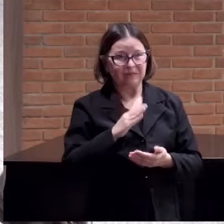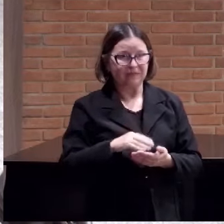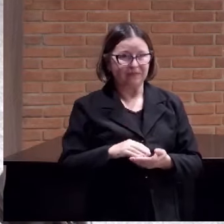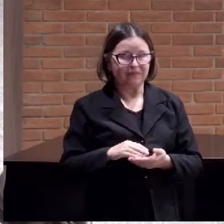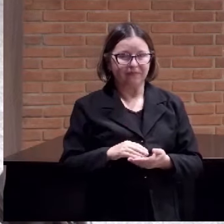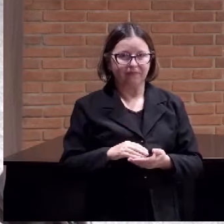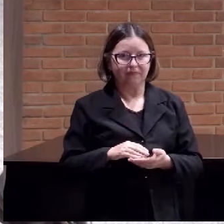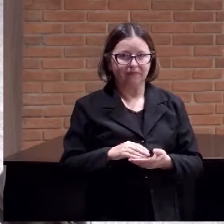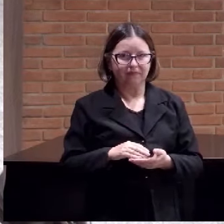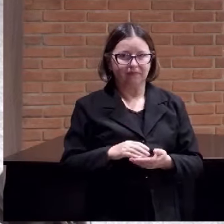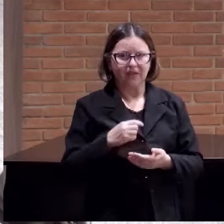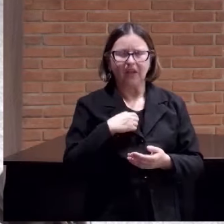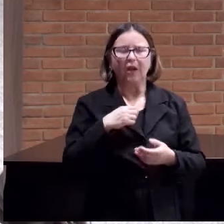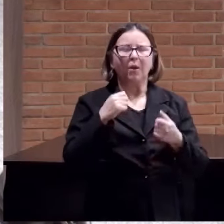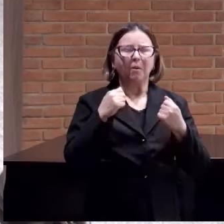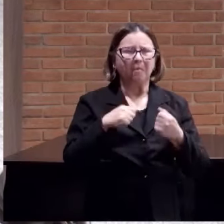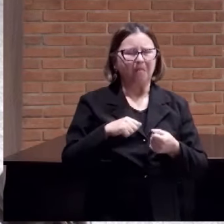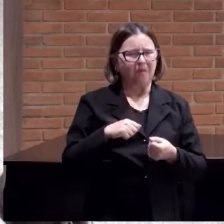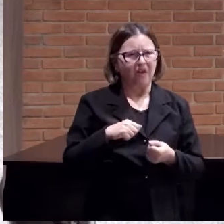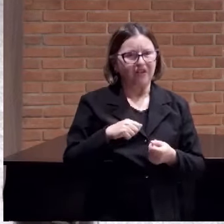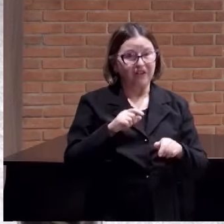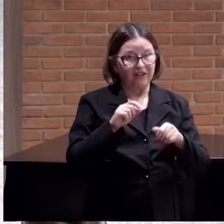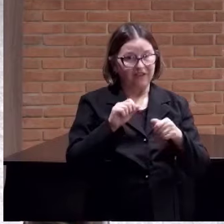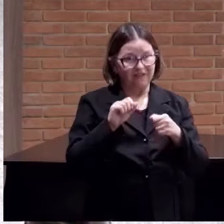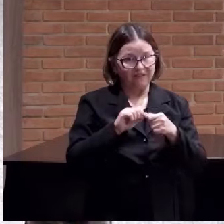Eu posso decepcionar você.